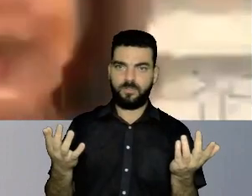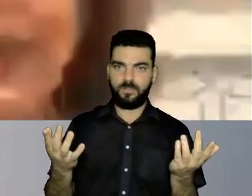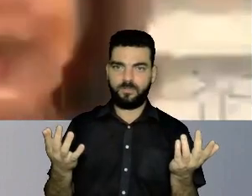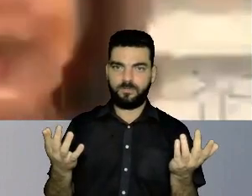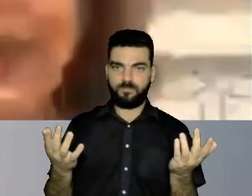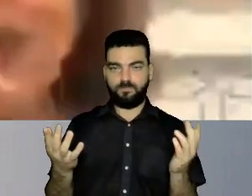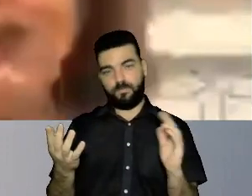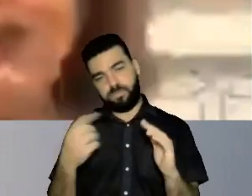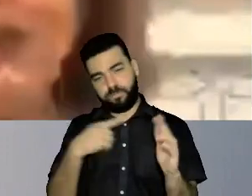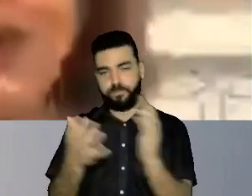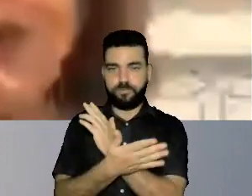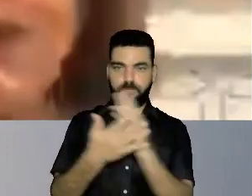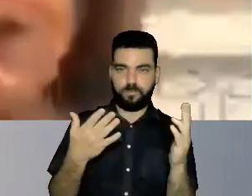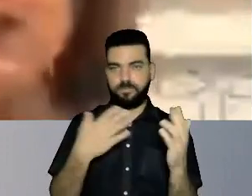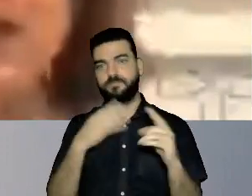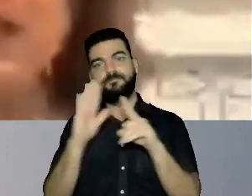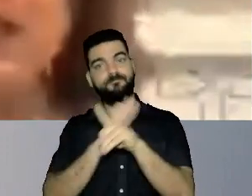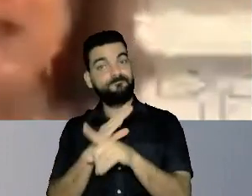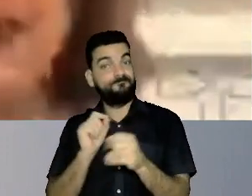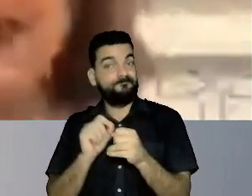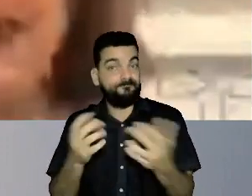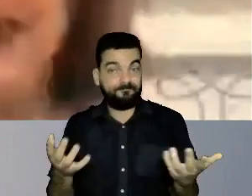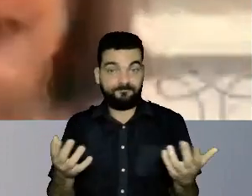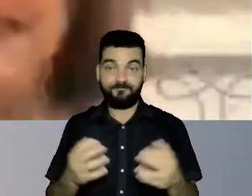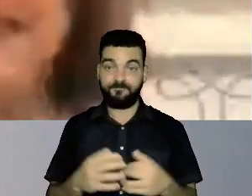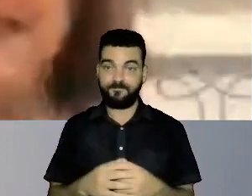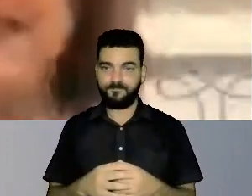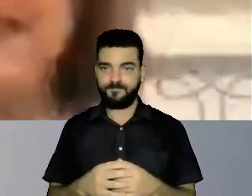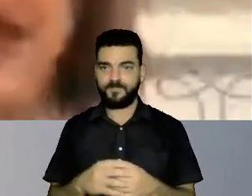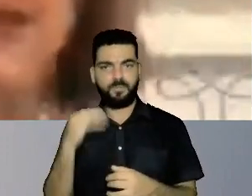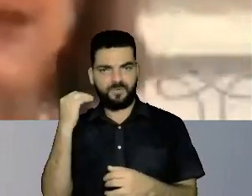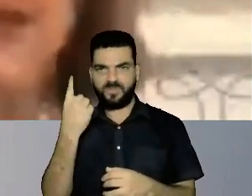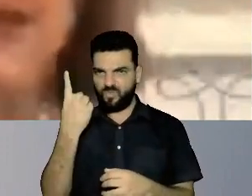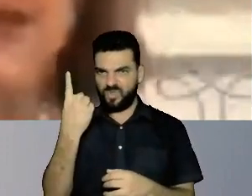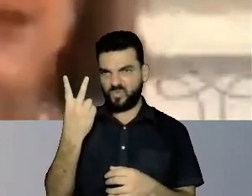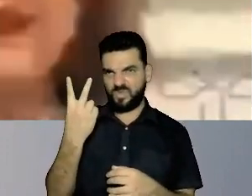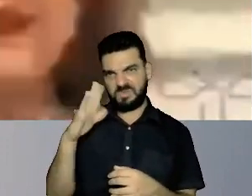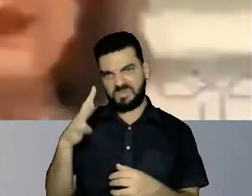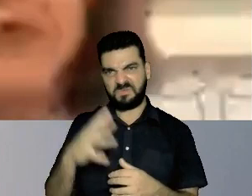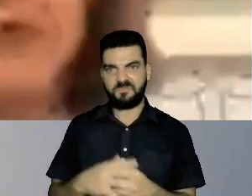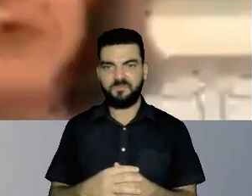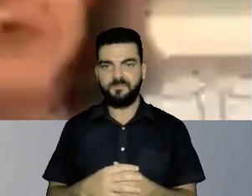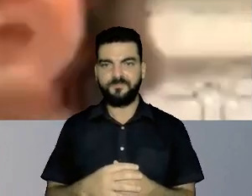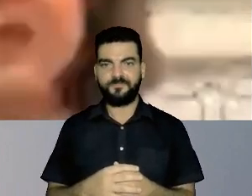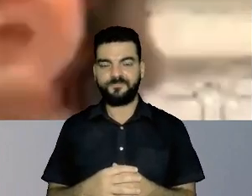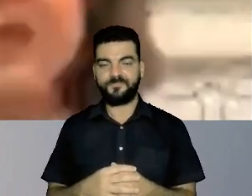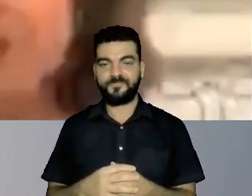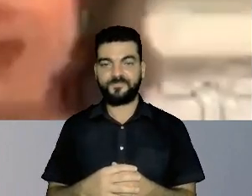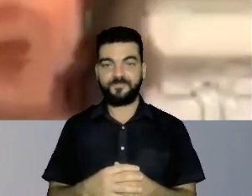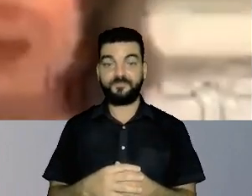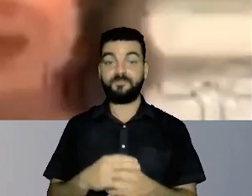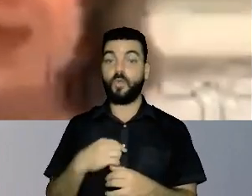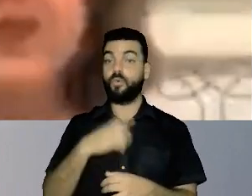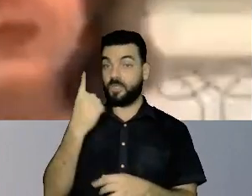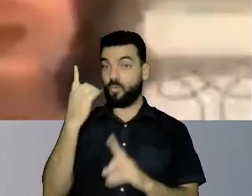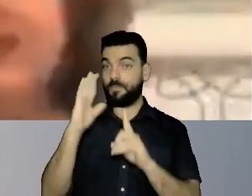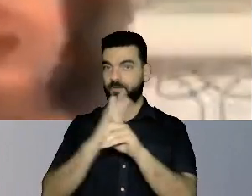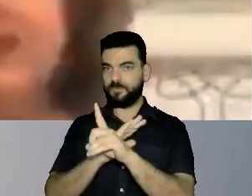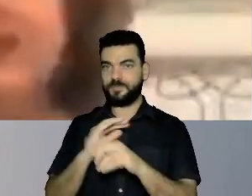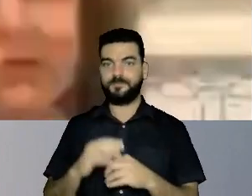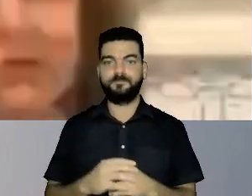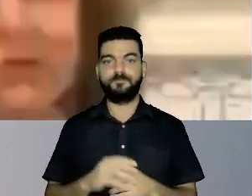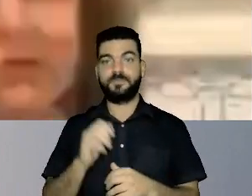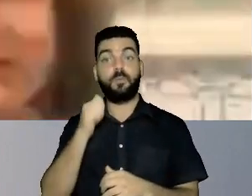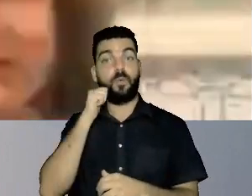quero agradecer, porque então nós vamos ter que pular as perguntas hoje, né? Infelizmente. Tem perguntas? A gente tem uma pergunta.